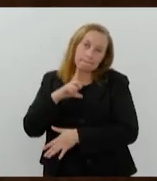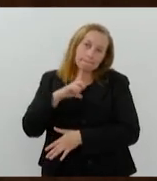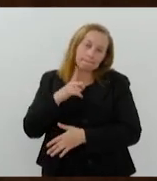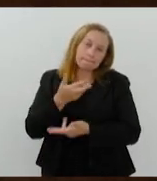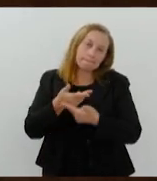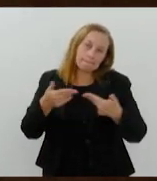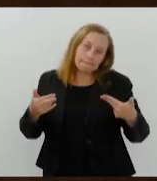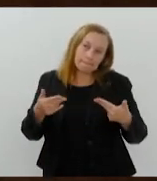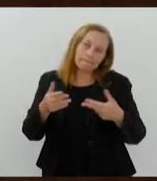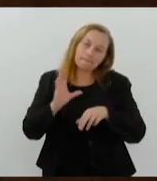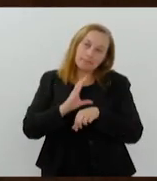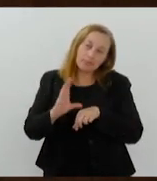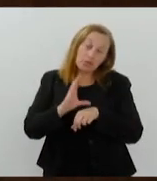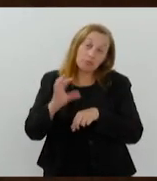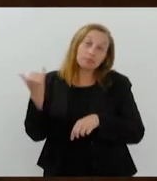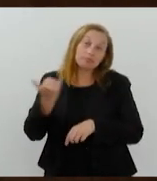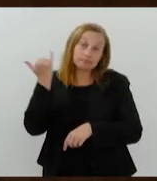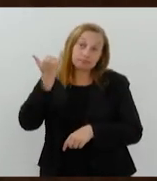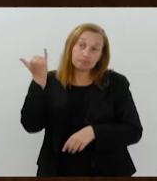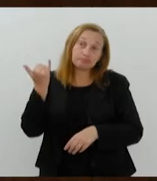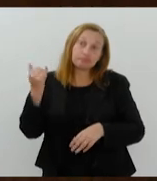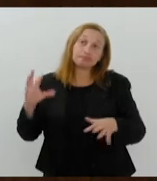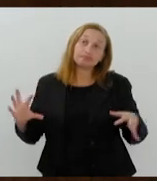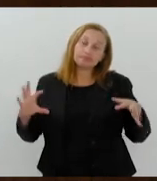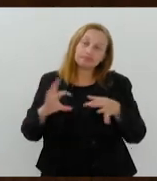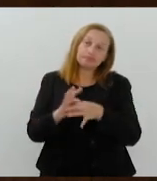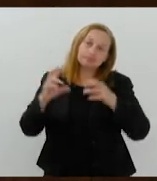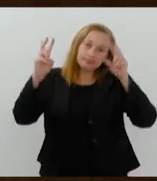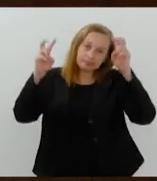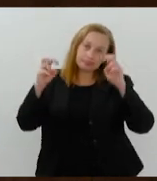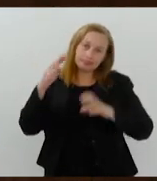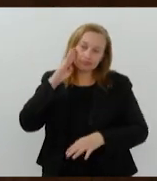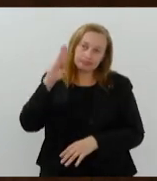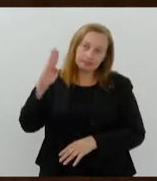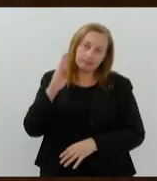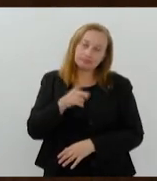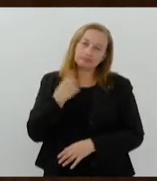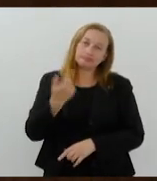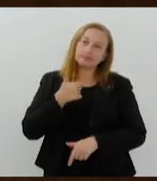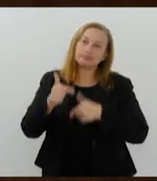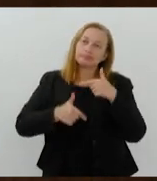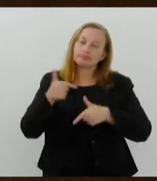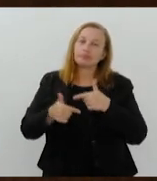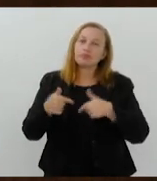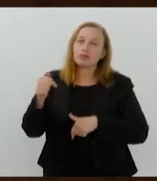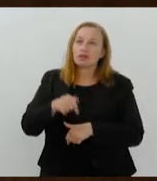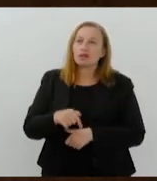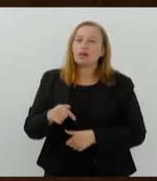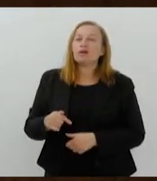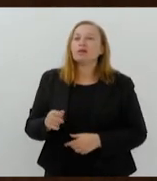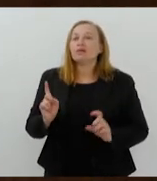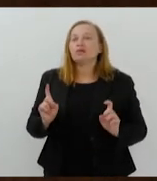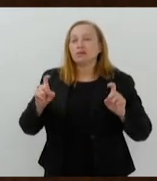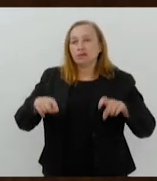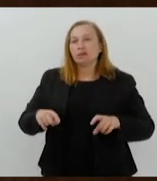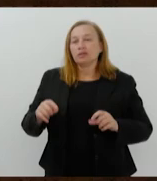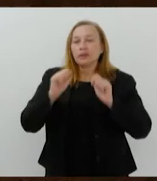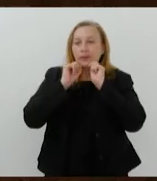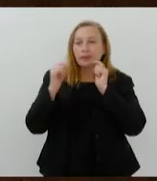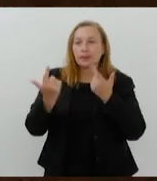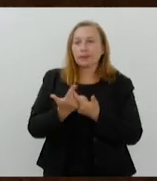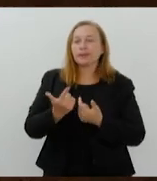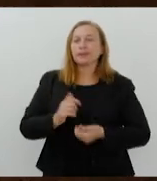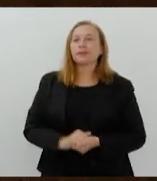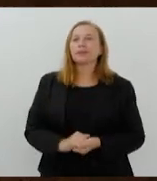muitos cursos importantes que dialogam com esse tema principal que nós trabalhamos aqui no nosso mandato na Assembleia